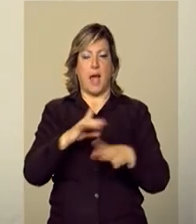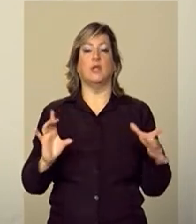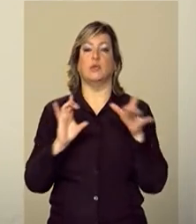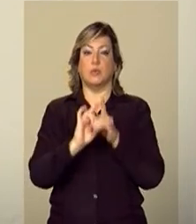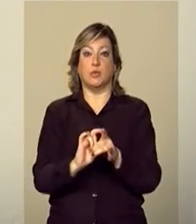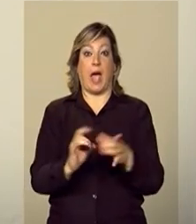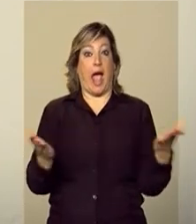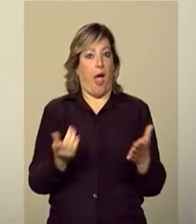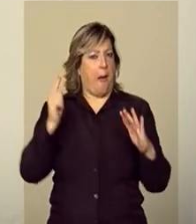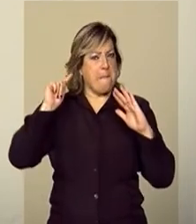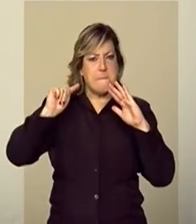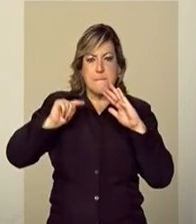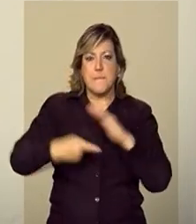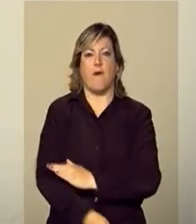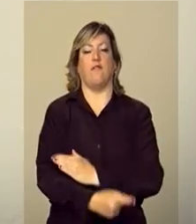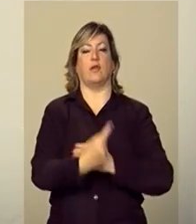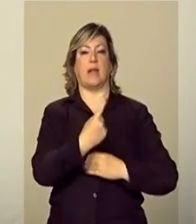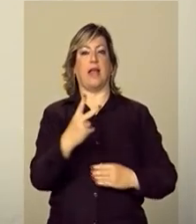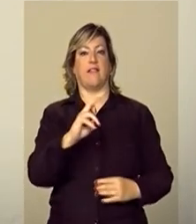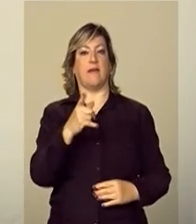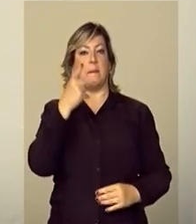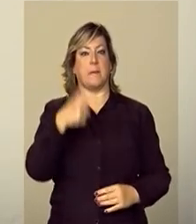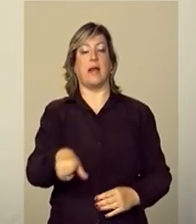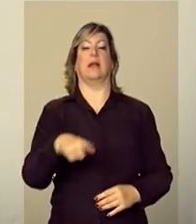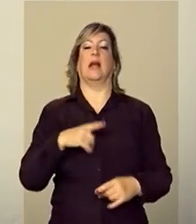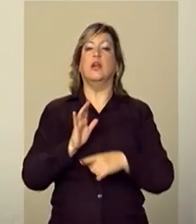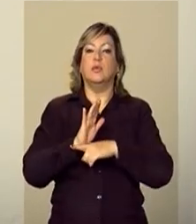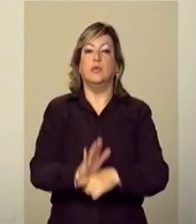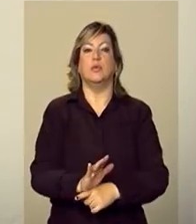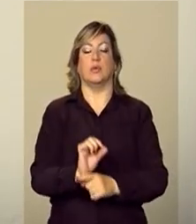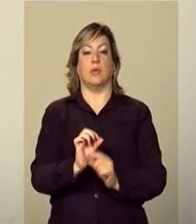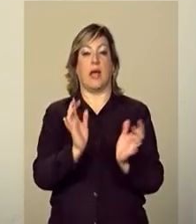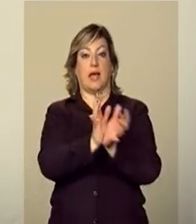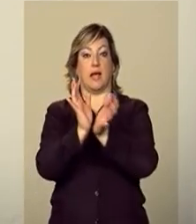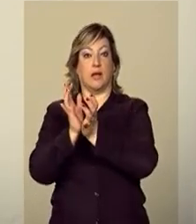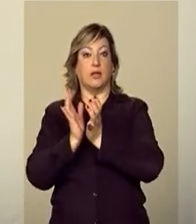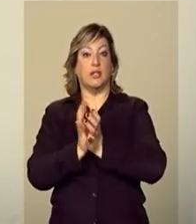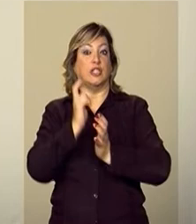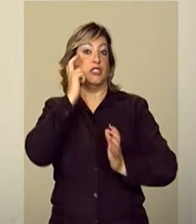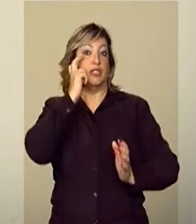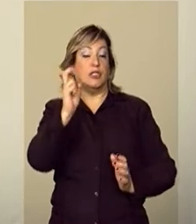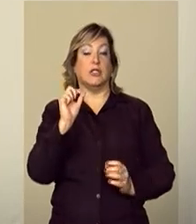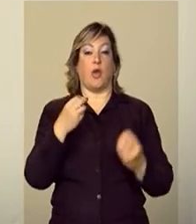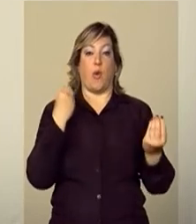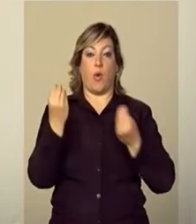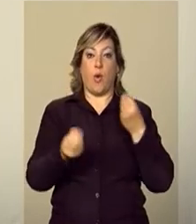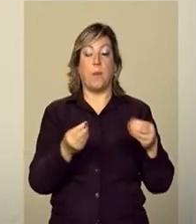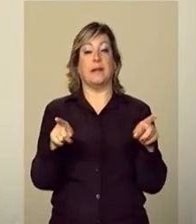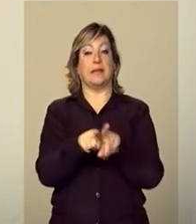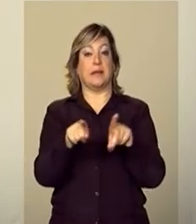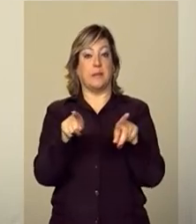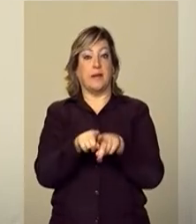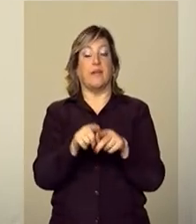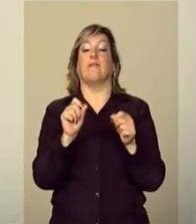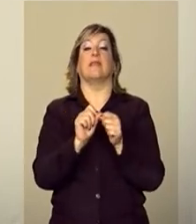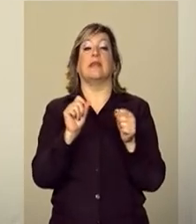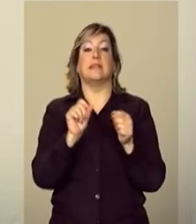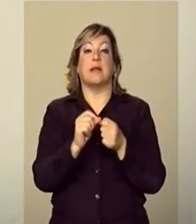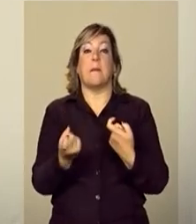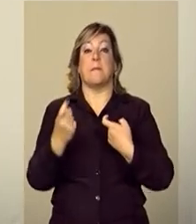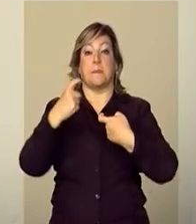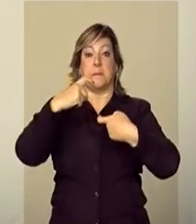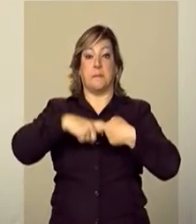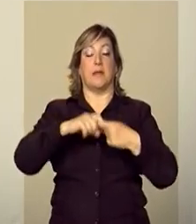queremos intensificar cada vez mais essa cooperação na área de inteligência e também fazer